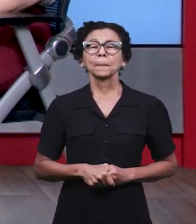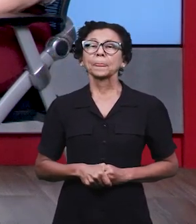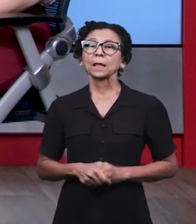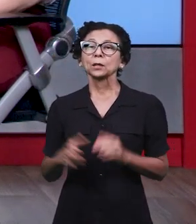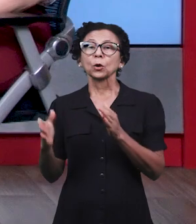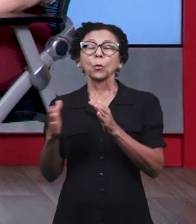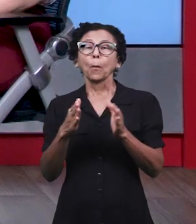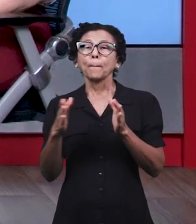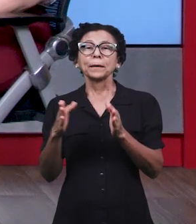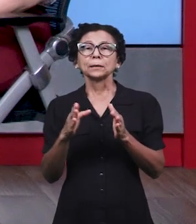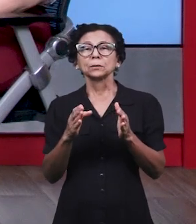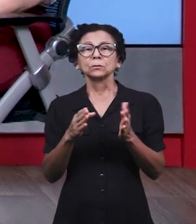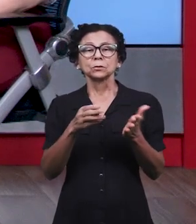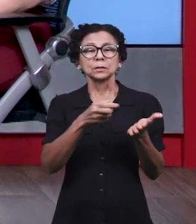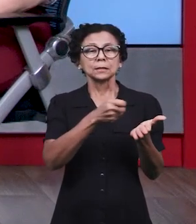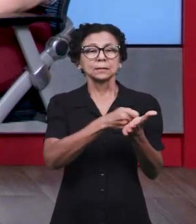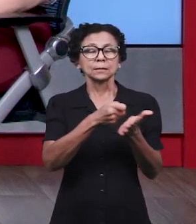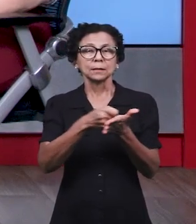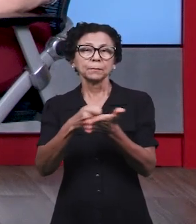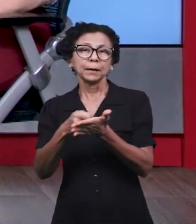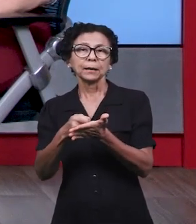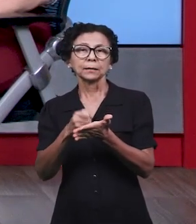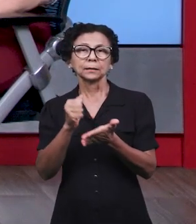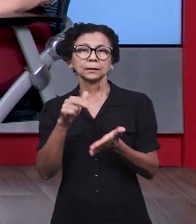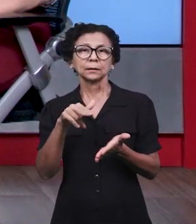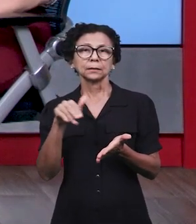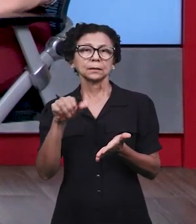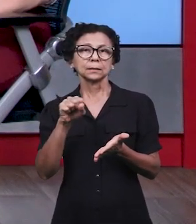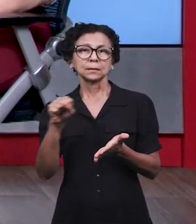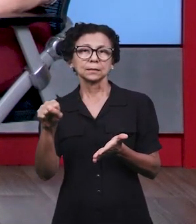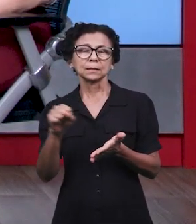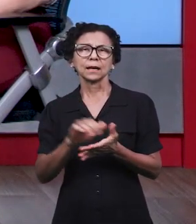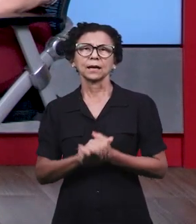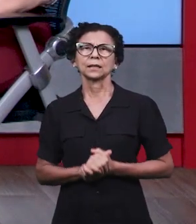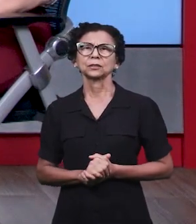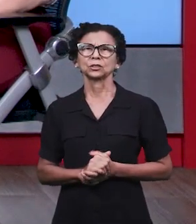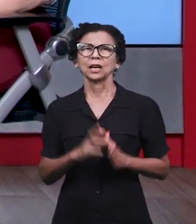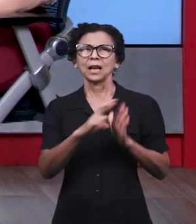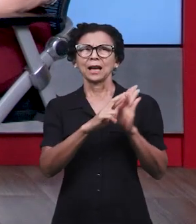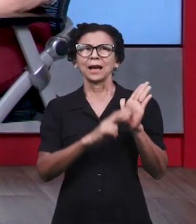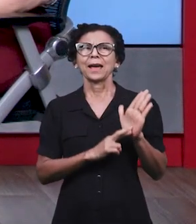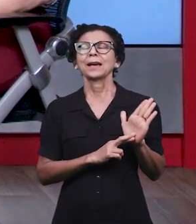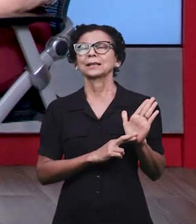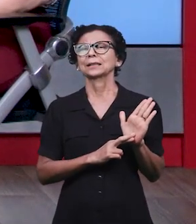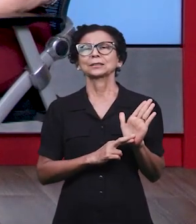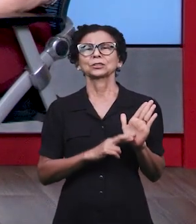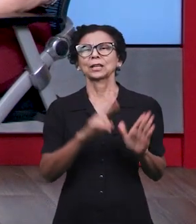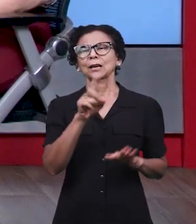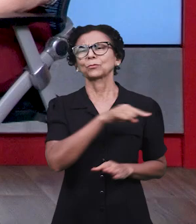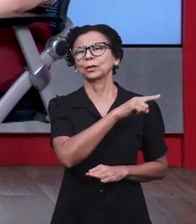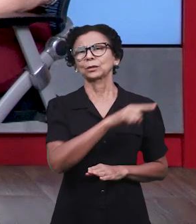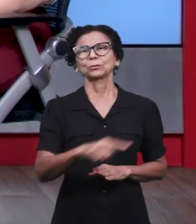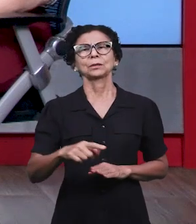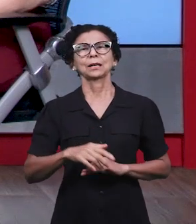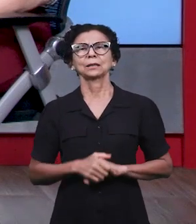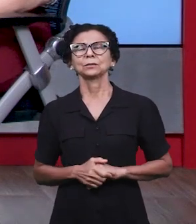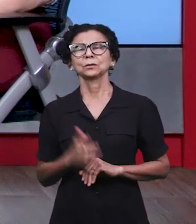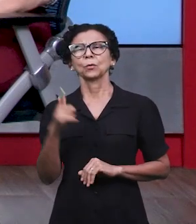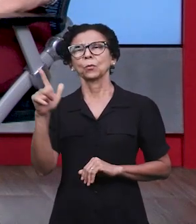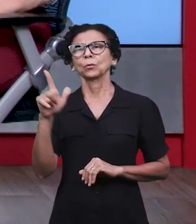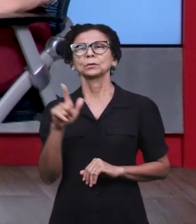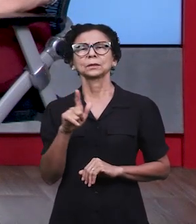contribuição, que é a regra da aposentadoria geral, ela nem existe mais, só existe a regra de transição, quem já tinha os requisitos,